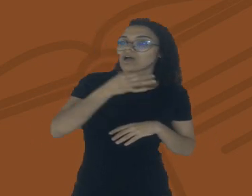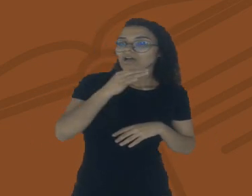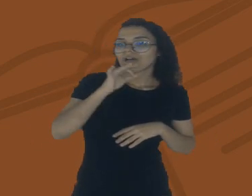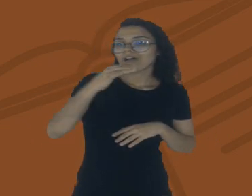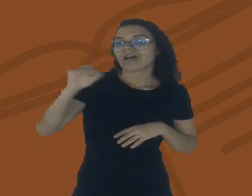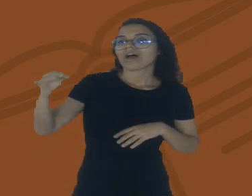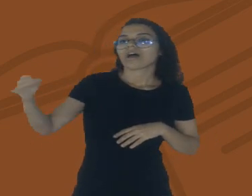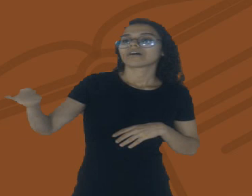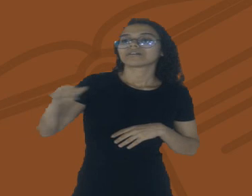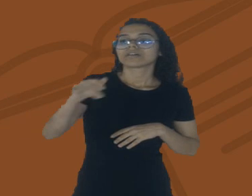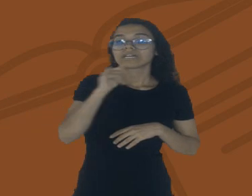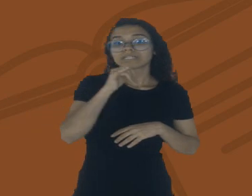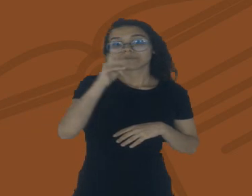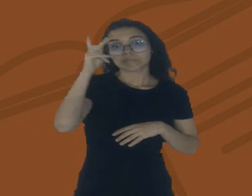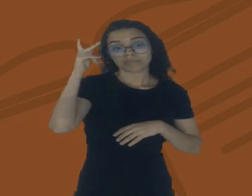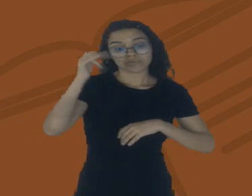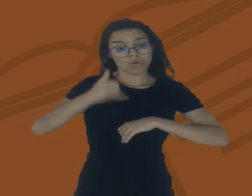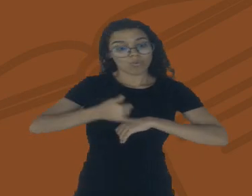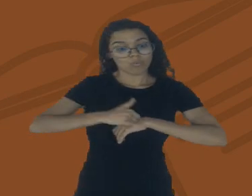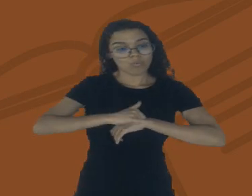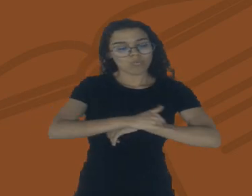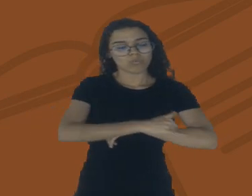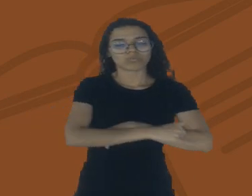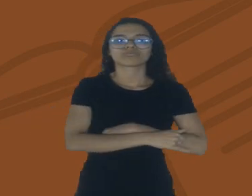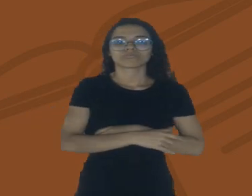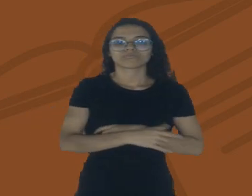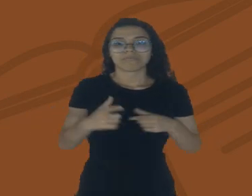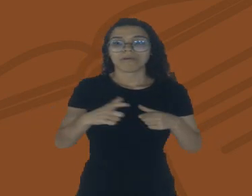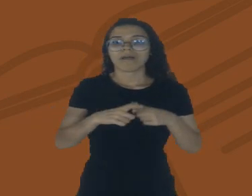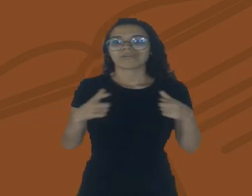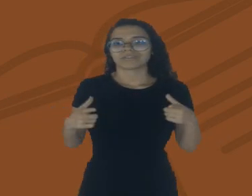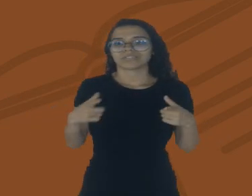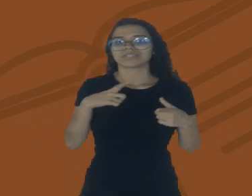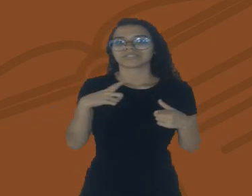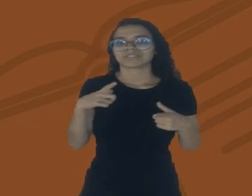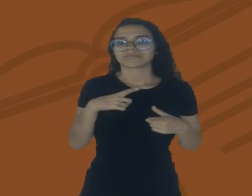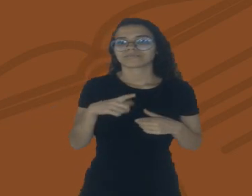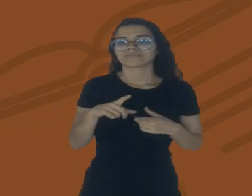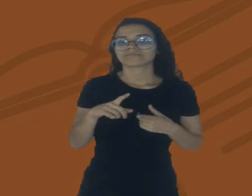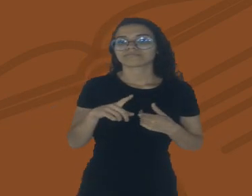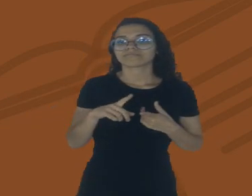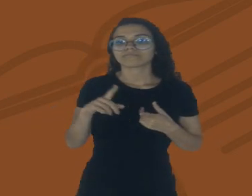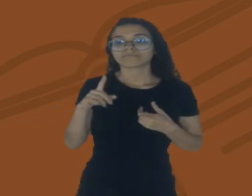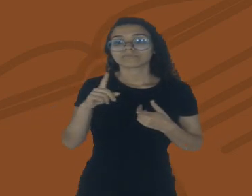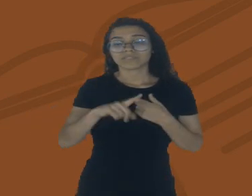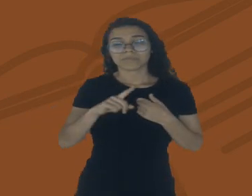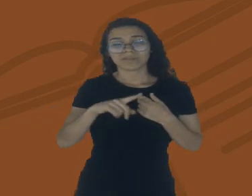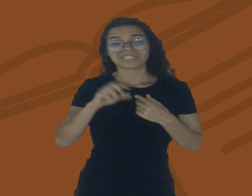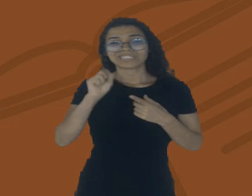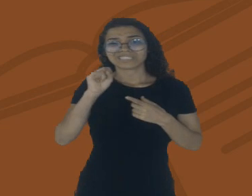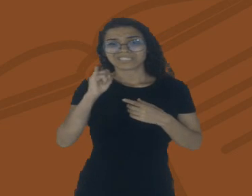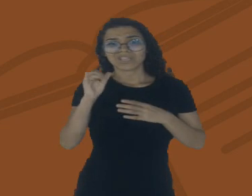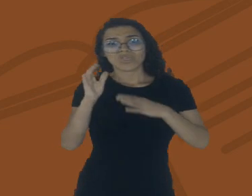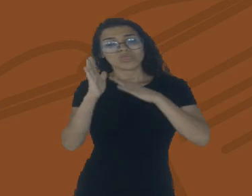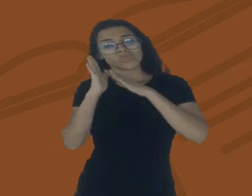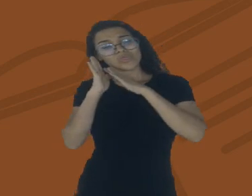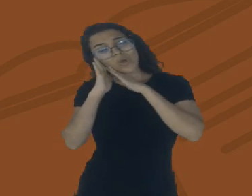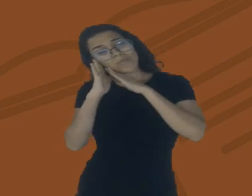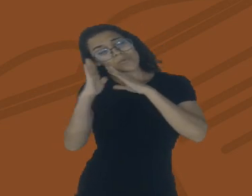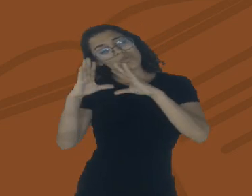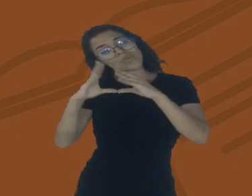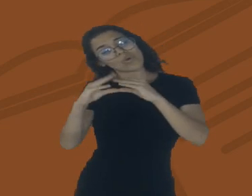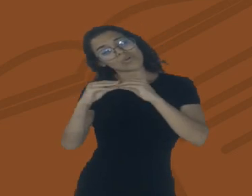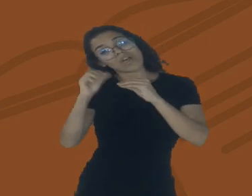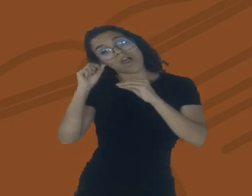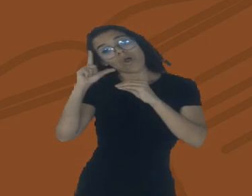principalmente as pessoas que são obesas, né? Mesmo ao dormir durante a noite, acordar cansado e sem a sensação de